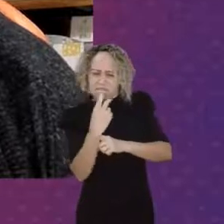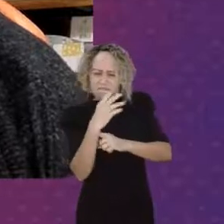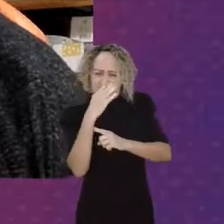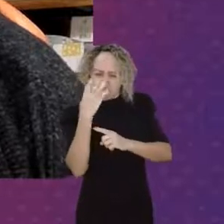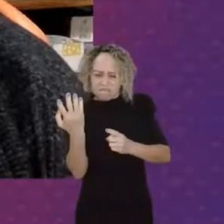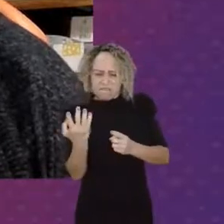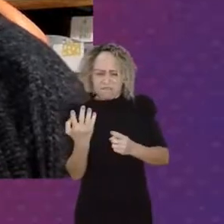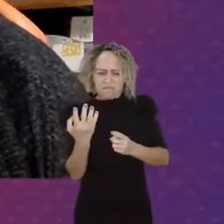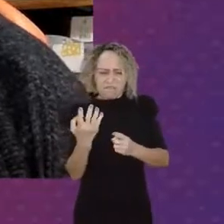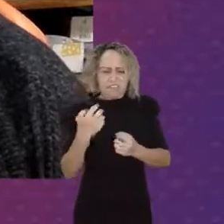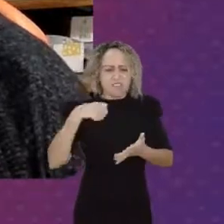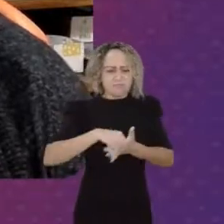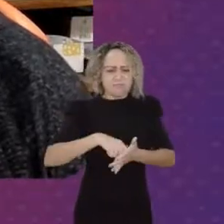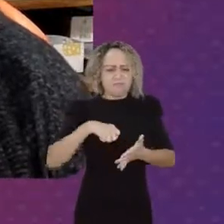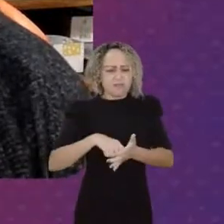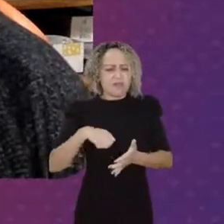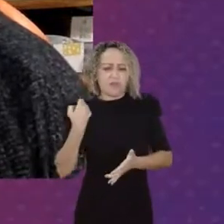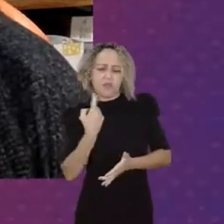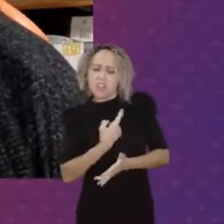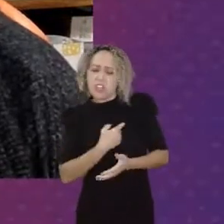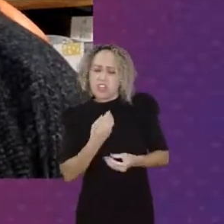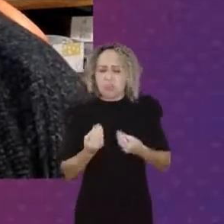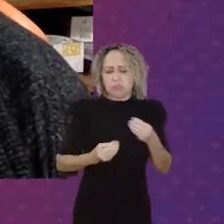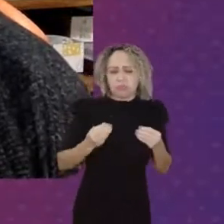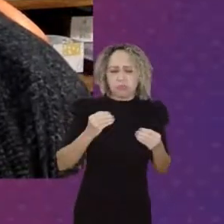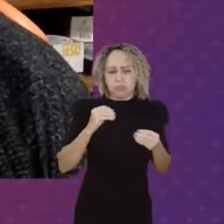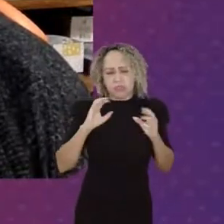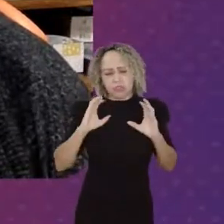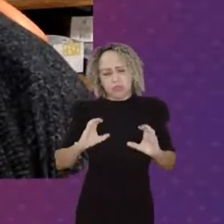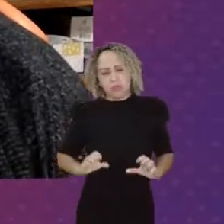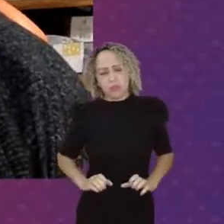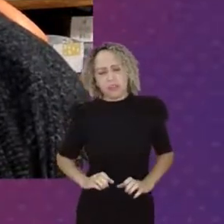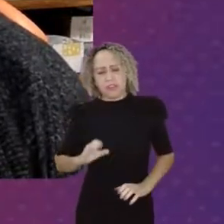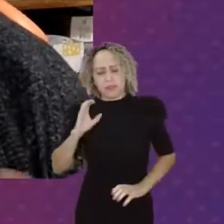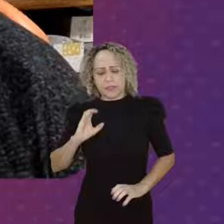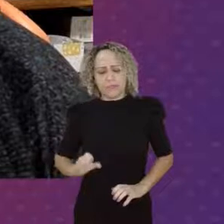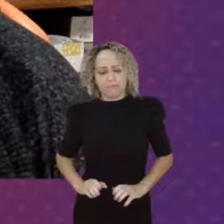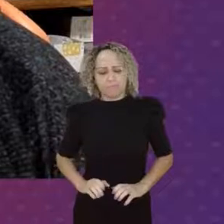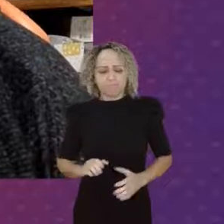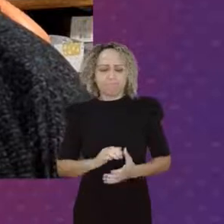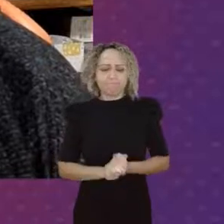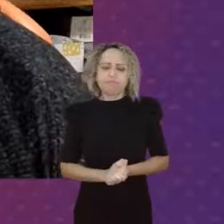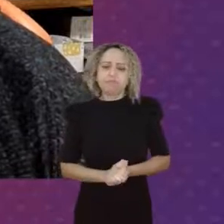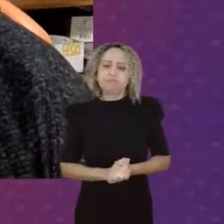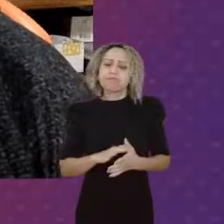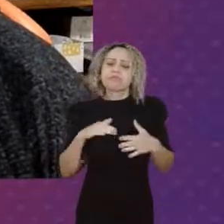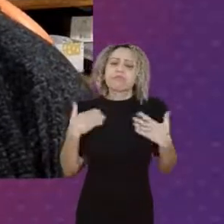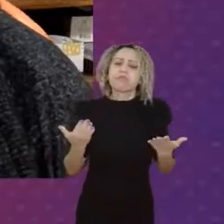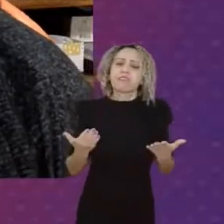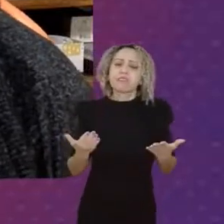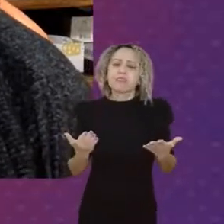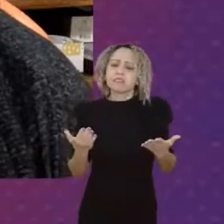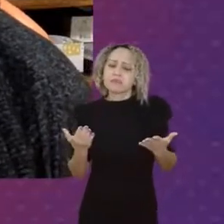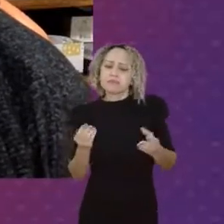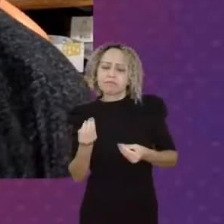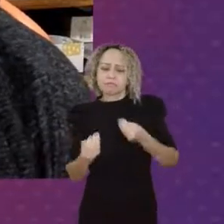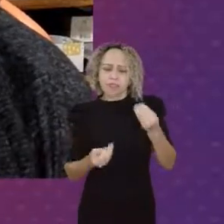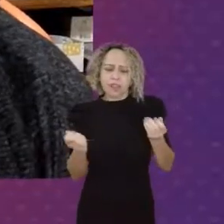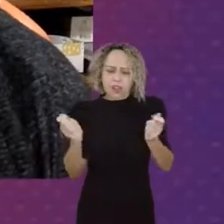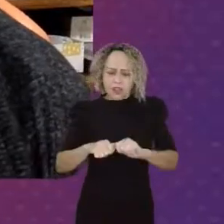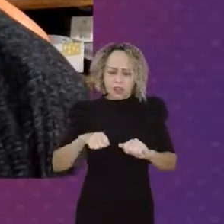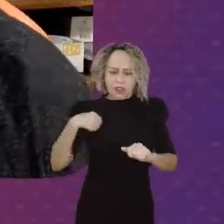temos ou pelos que deixamos de ter. Nesse sentido, né, a despeito da competência, as